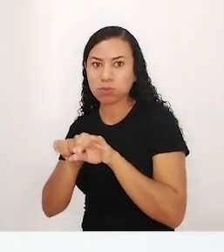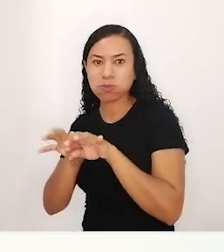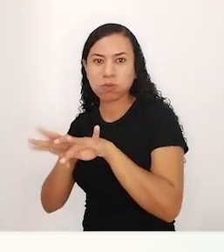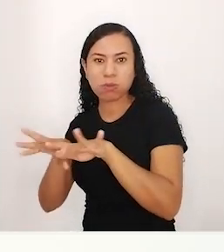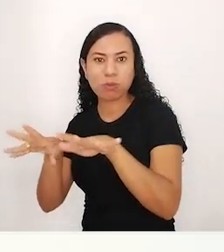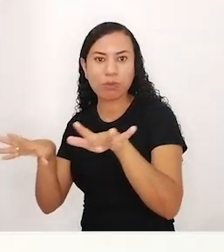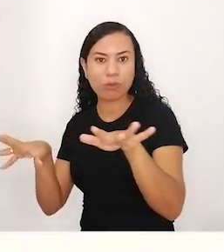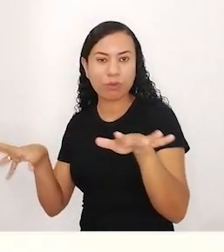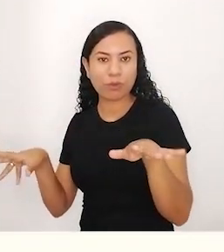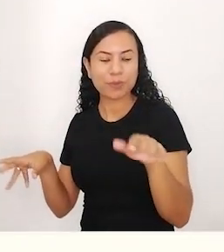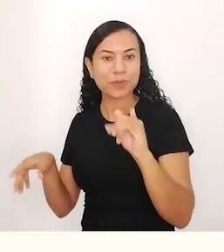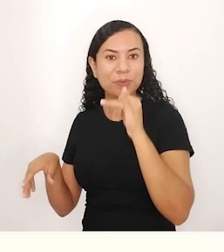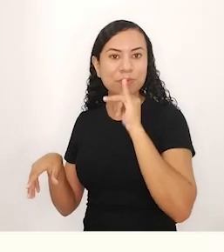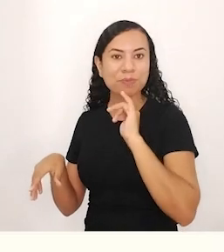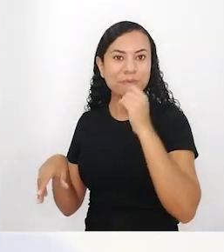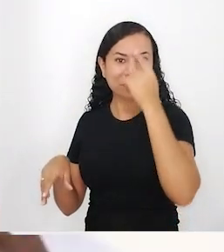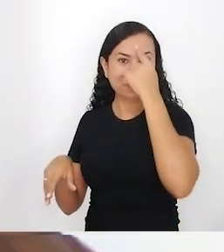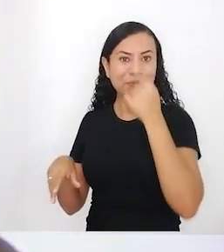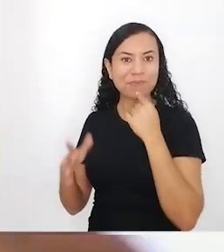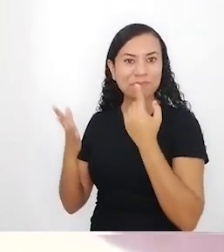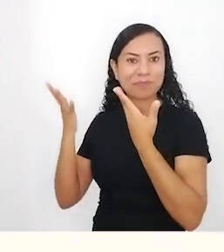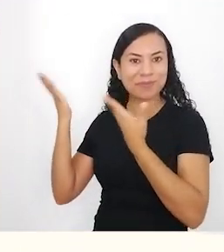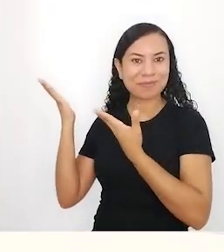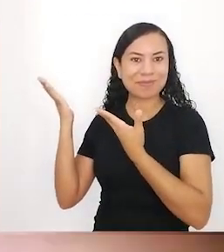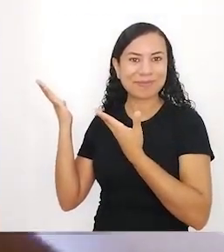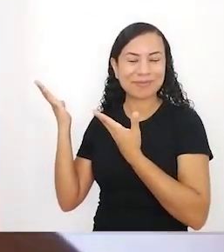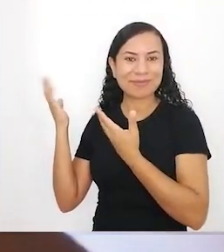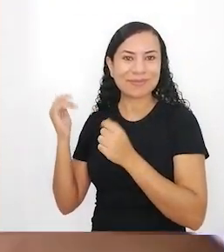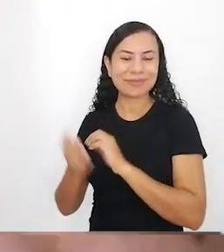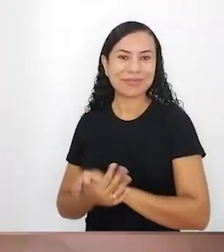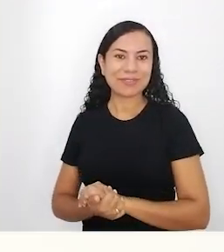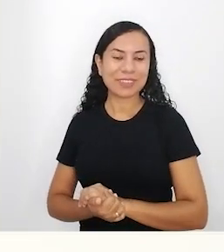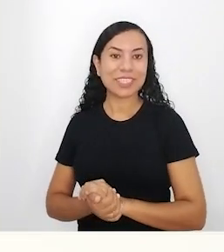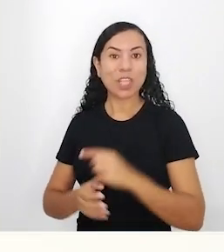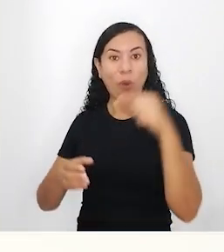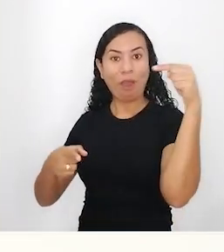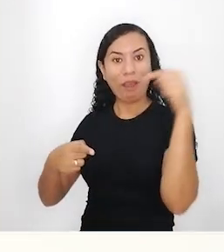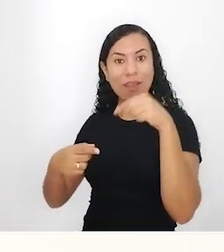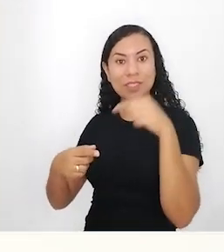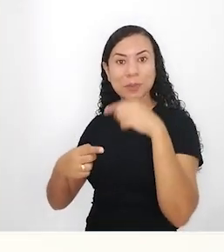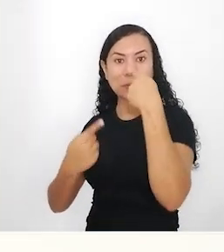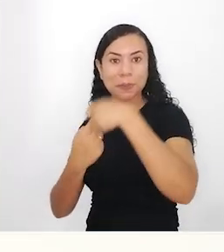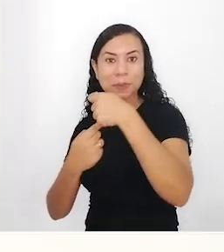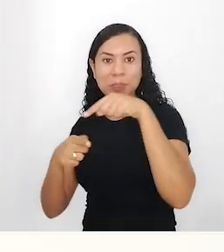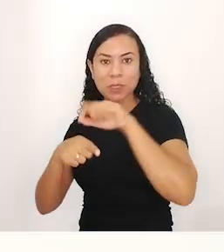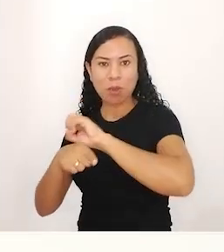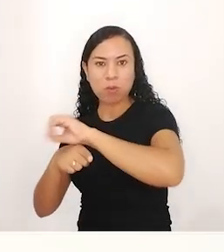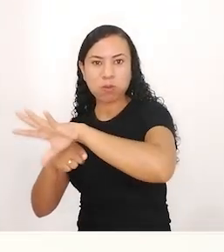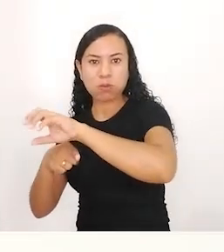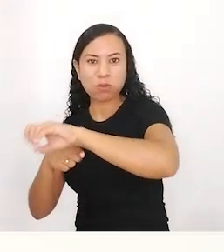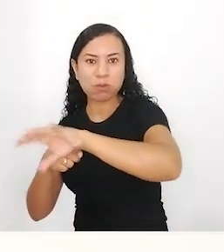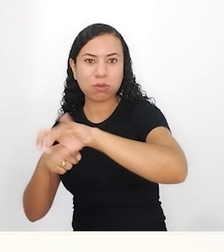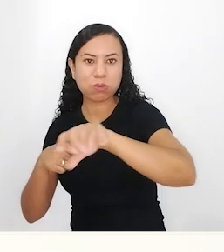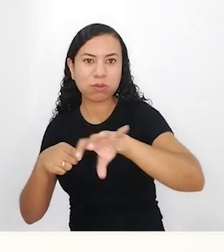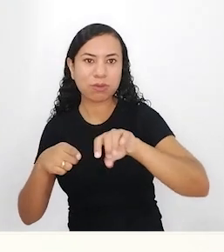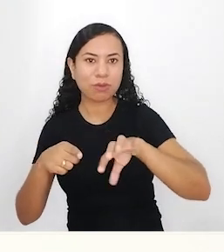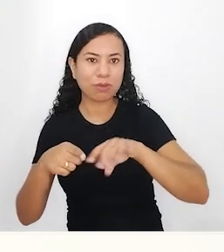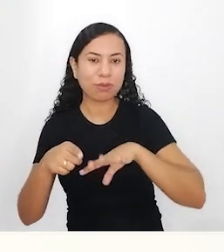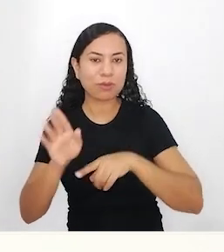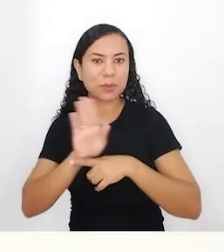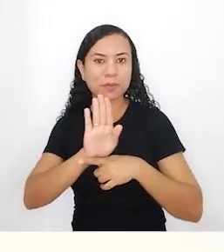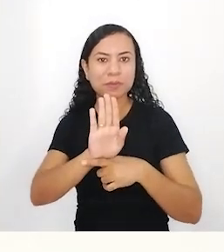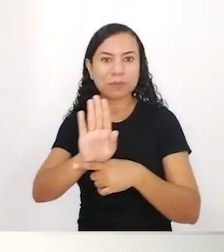bananas junto com peras verdes em um saco de papel. Assim, o etileno da banana irá sinalizar o amadurecimento da